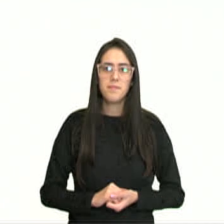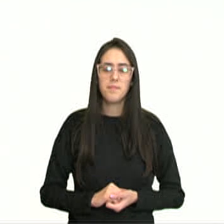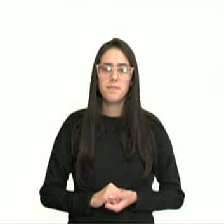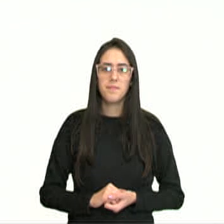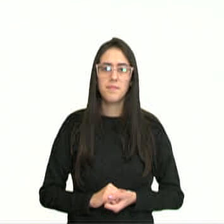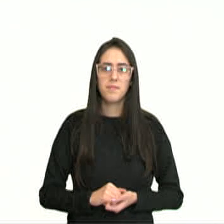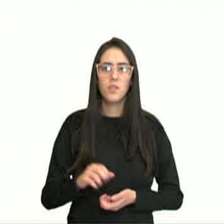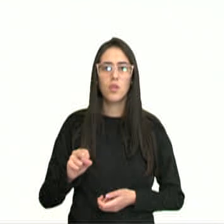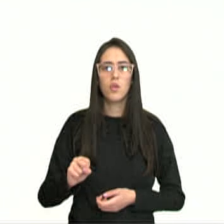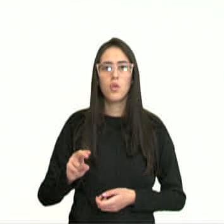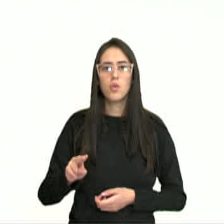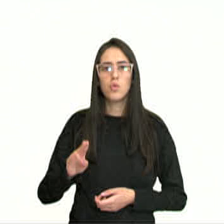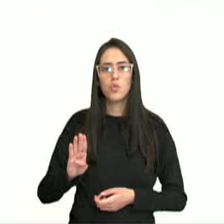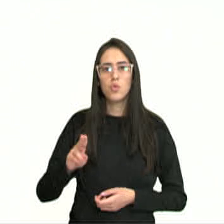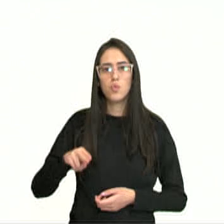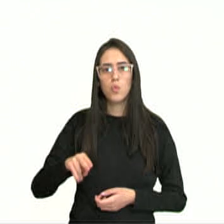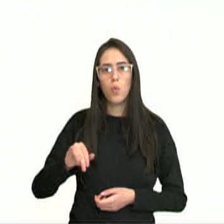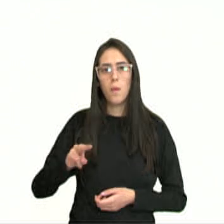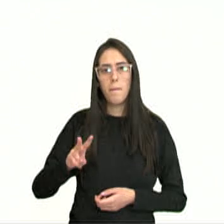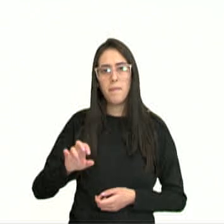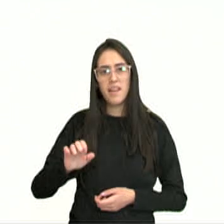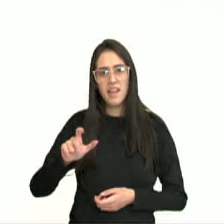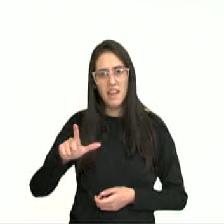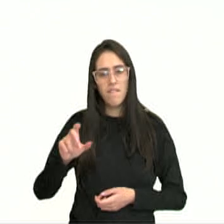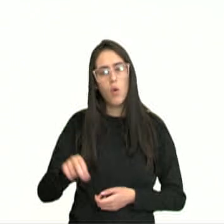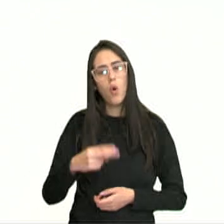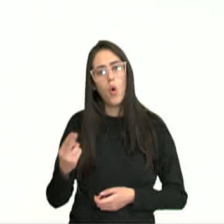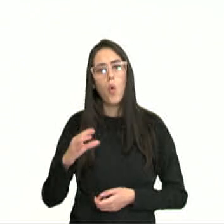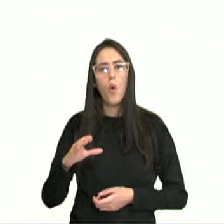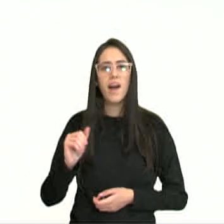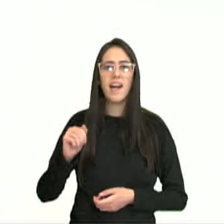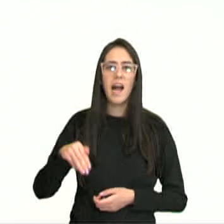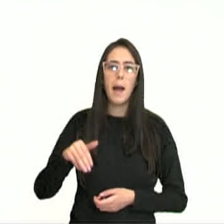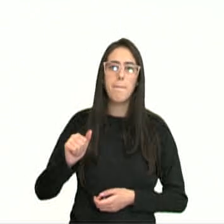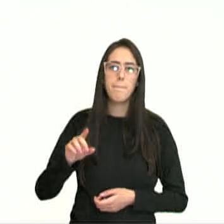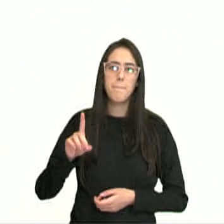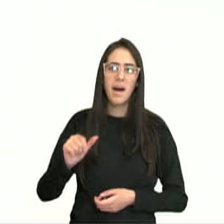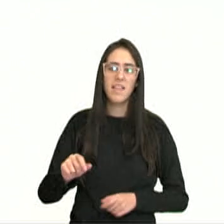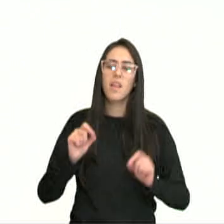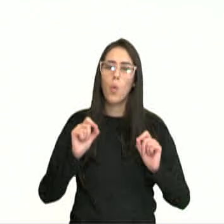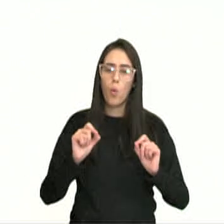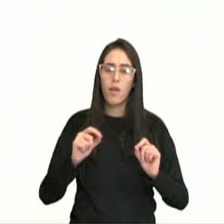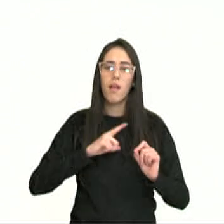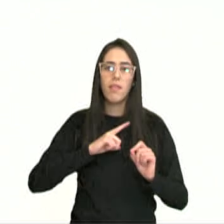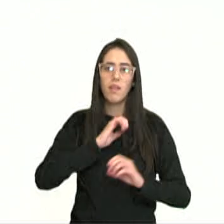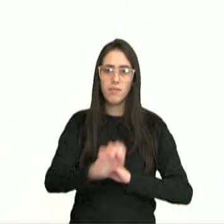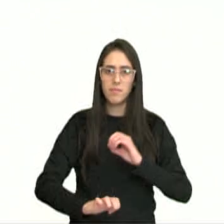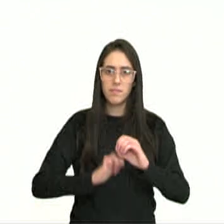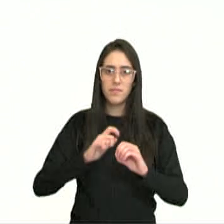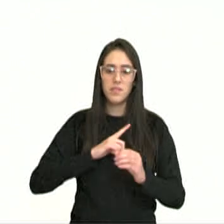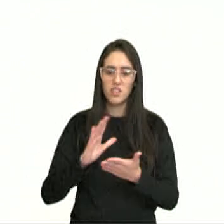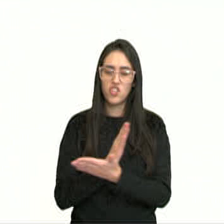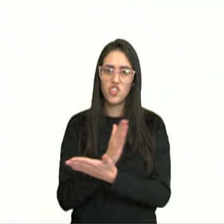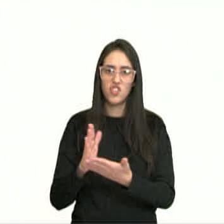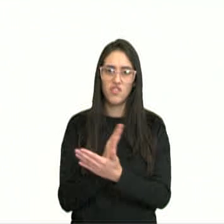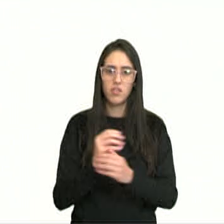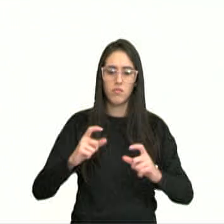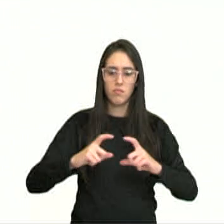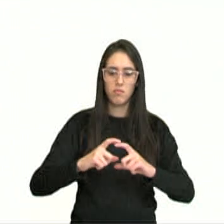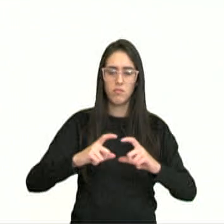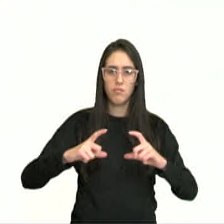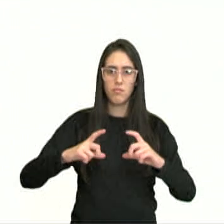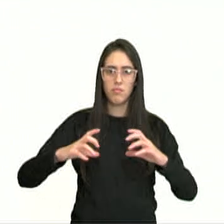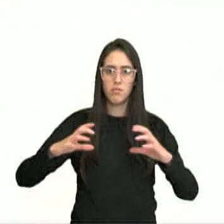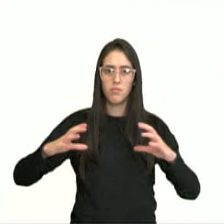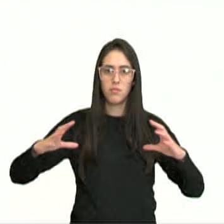Os subníveis, ou camadas de energia. A eletrosfera do átomo está dividida em camadas ou níveis de energia de acordo